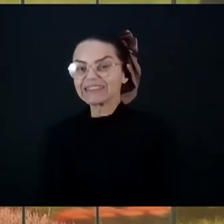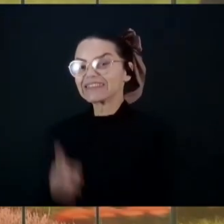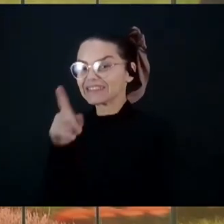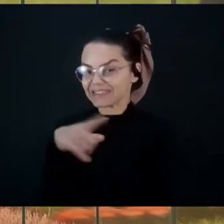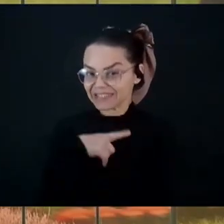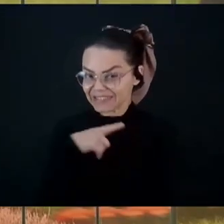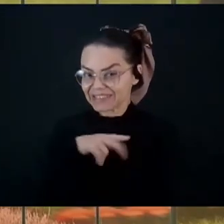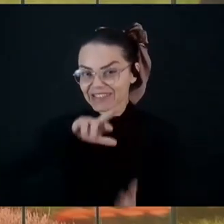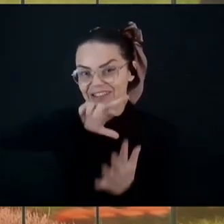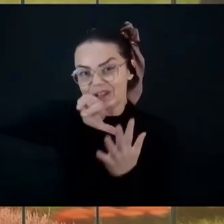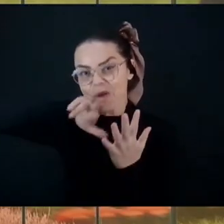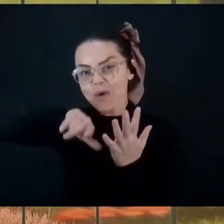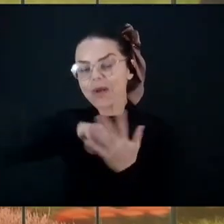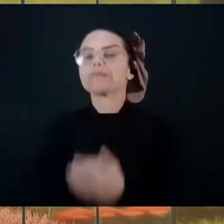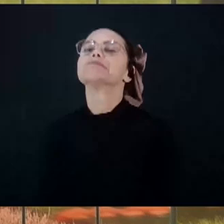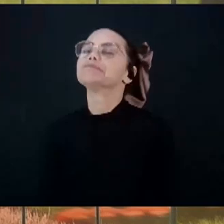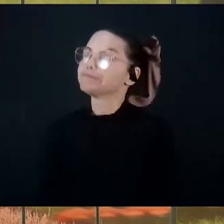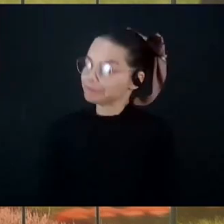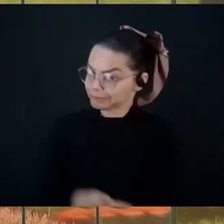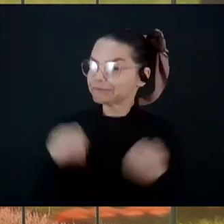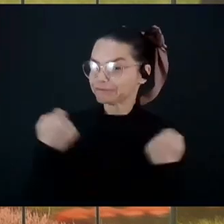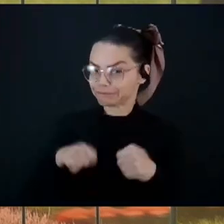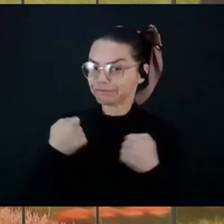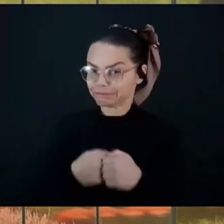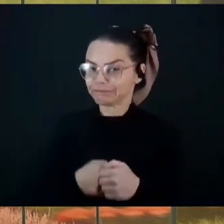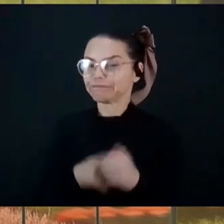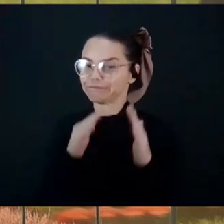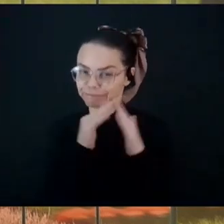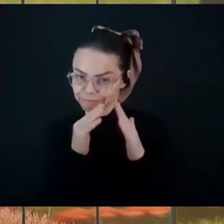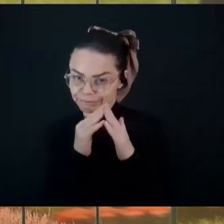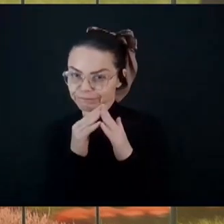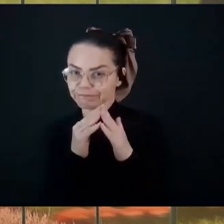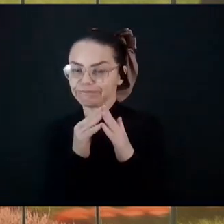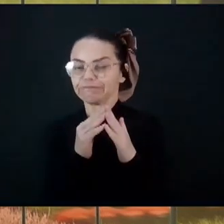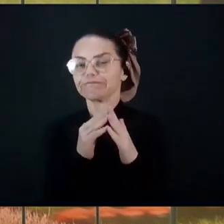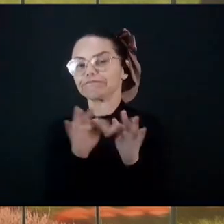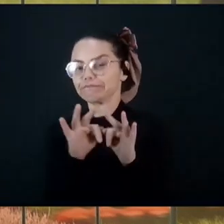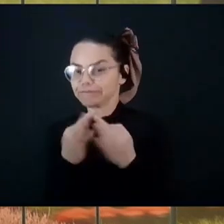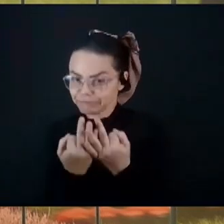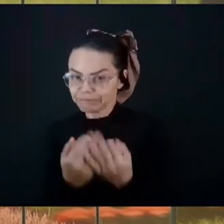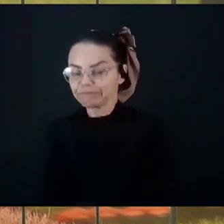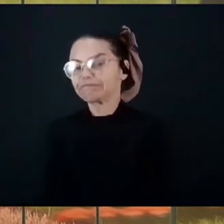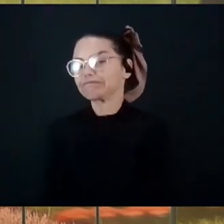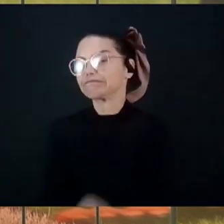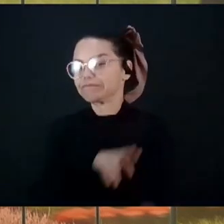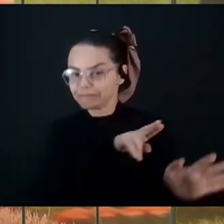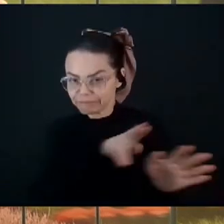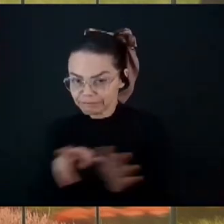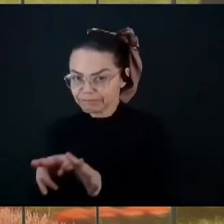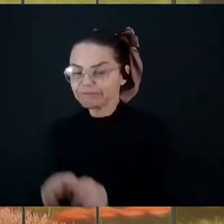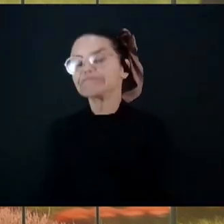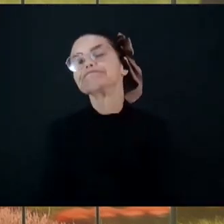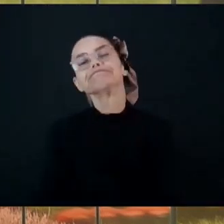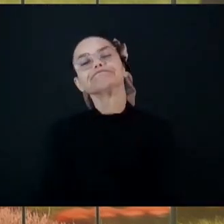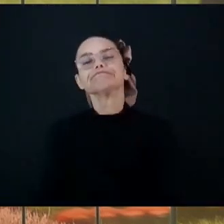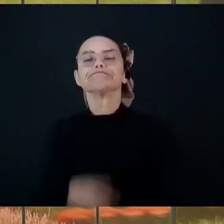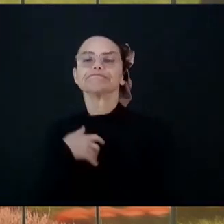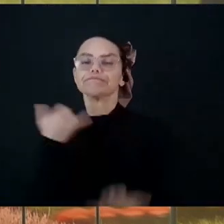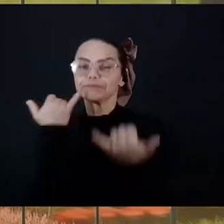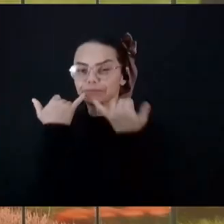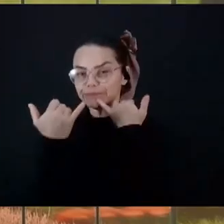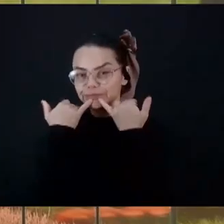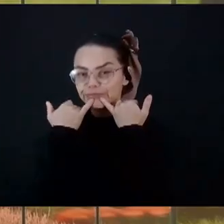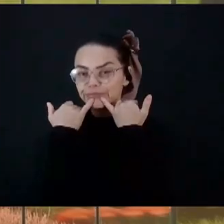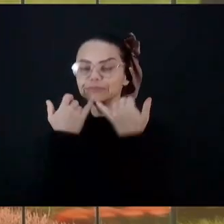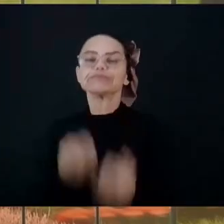vários animais que precisam de um lar. Toda semana, o programa traz imagens e informações dos bichinhos